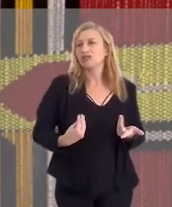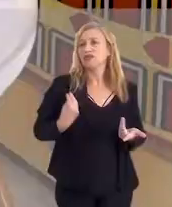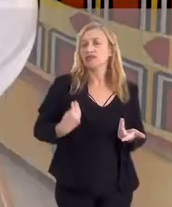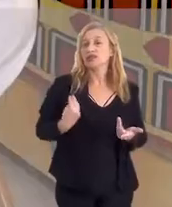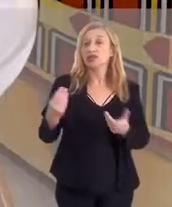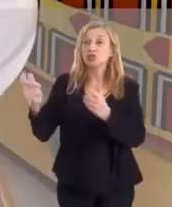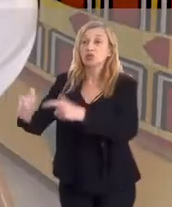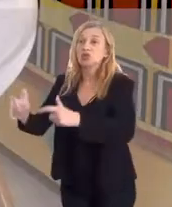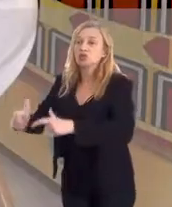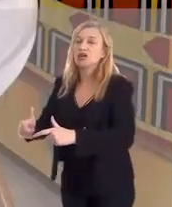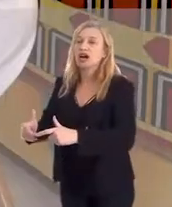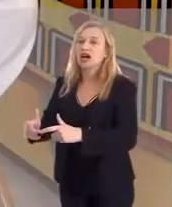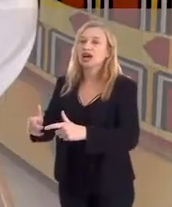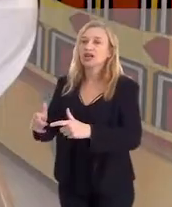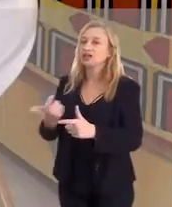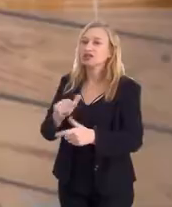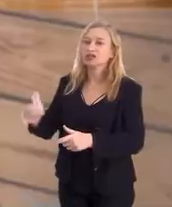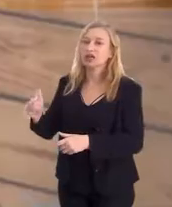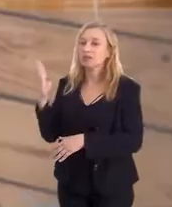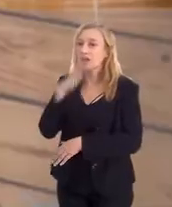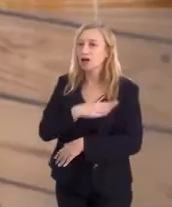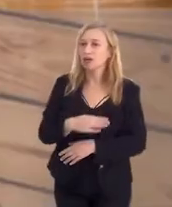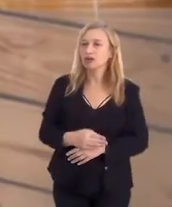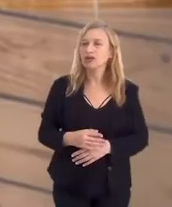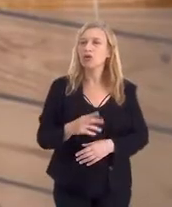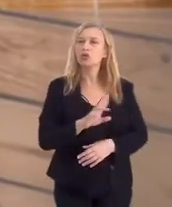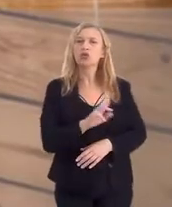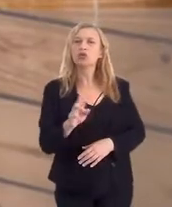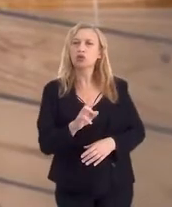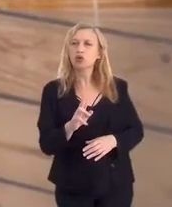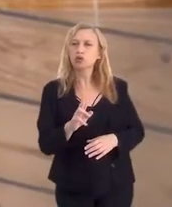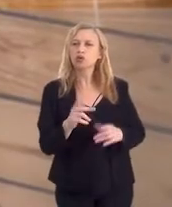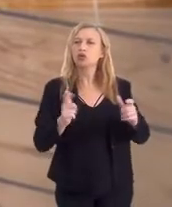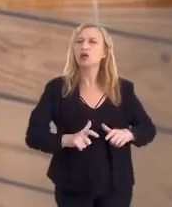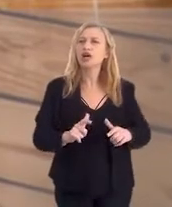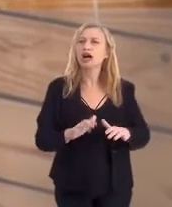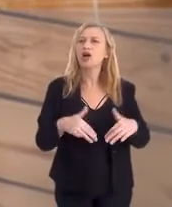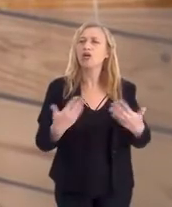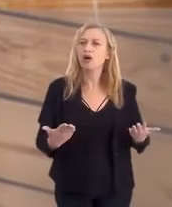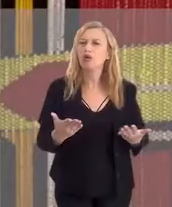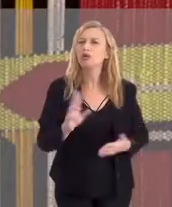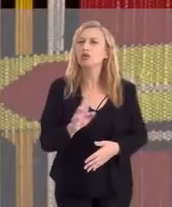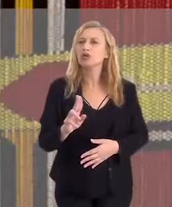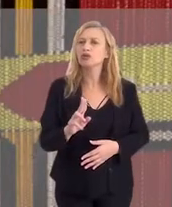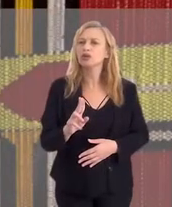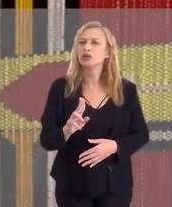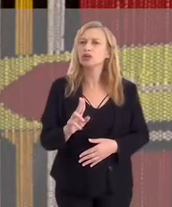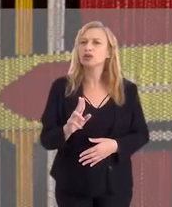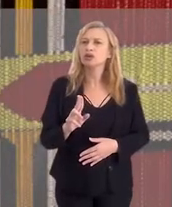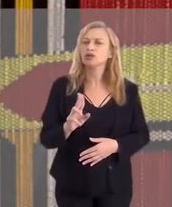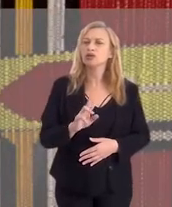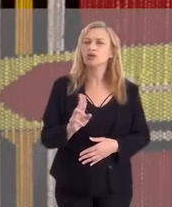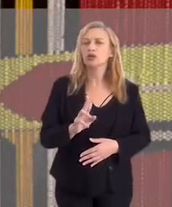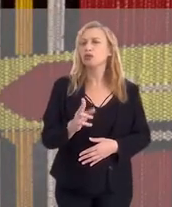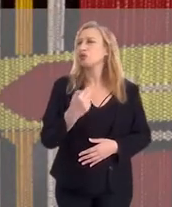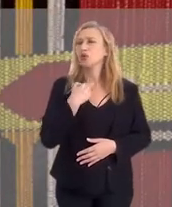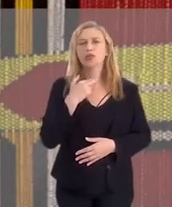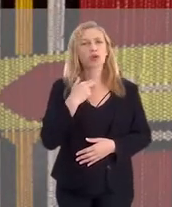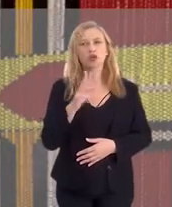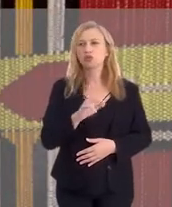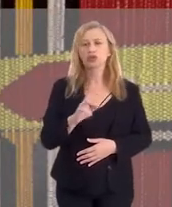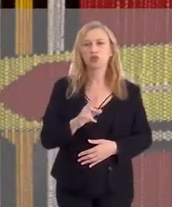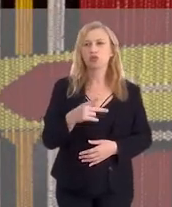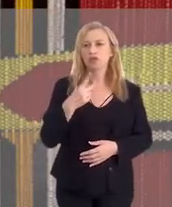Então ela está vivendo numa terra que não tem mais maldade. E você pode falar o nome dela? Chamar a pessoa? É. Falar o nome dela?